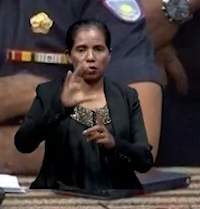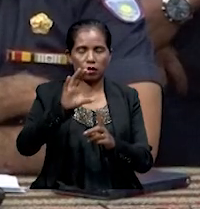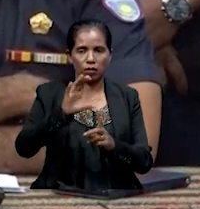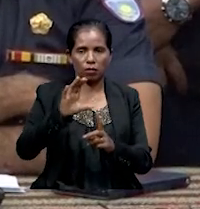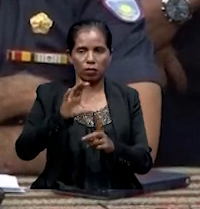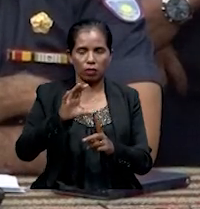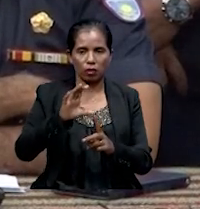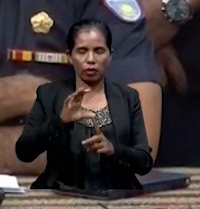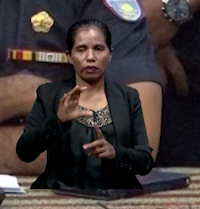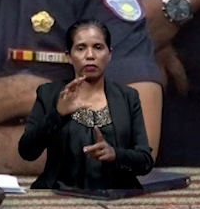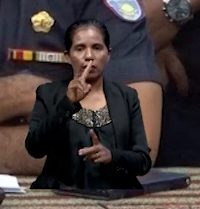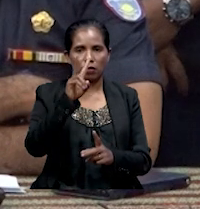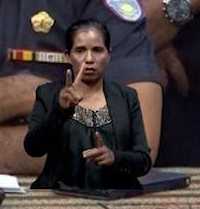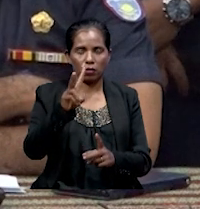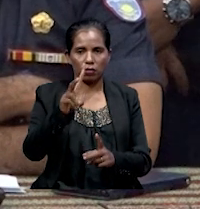PNTL e FDTL.